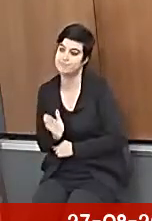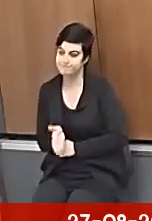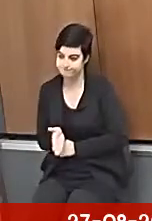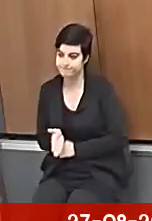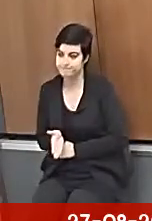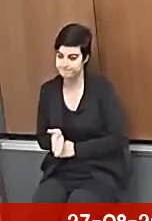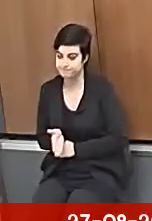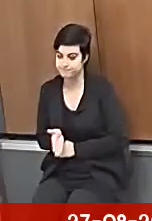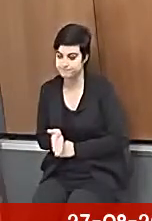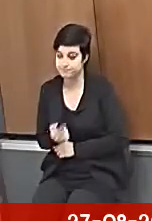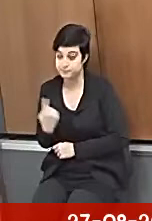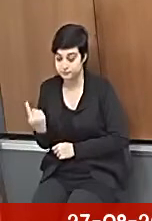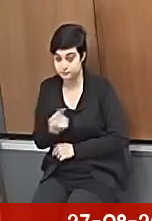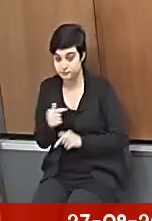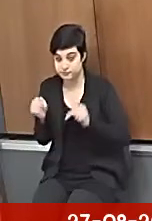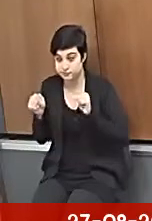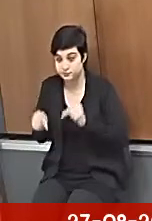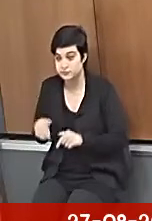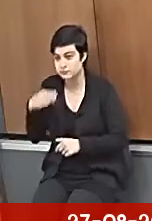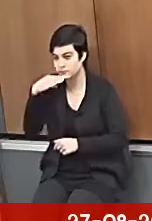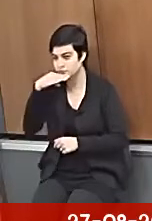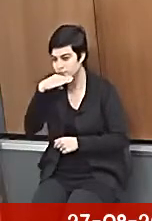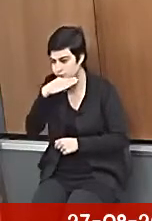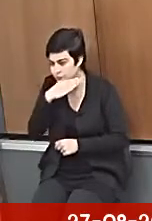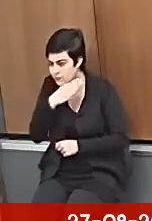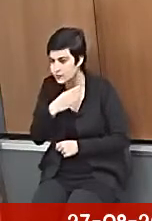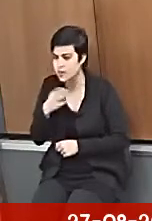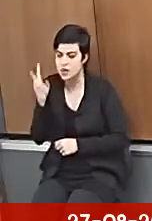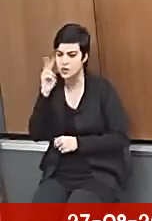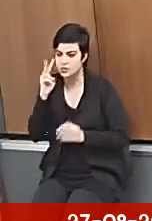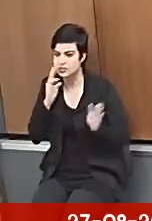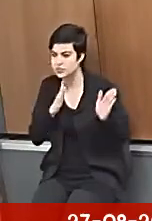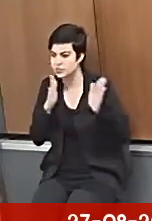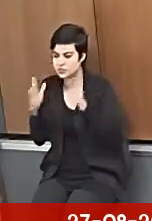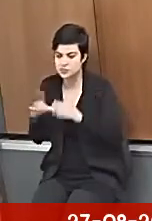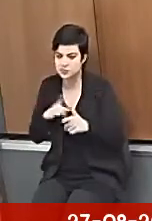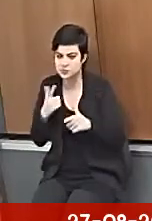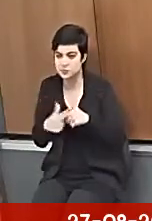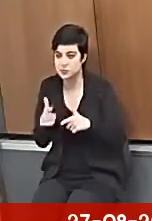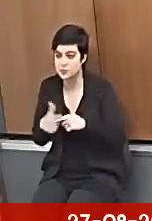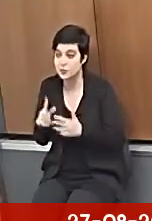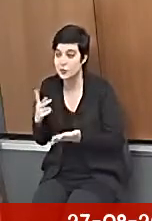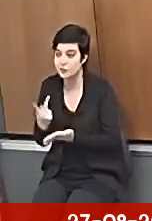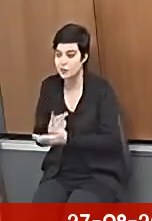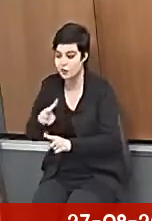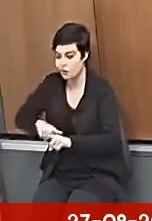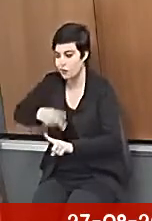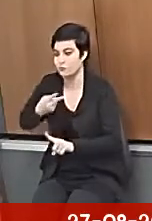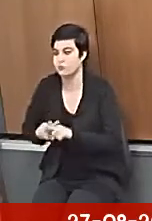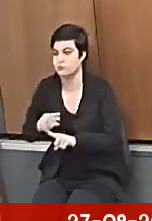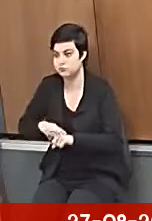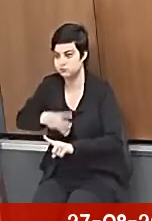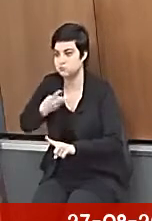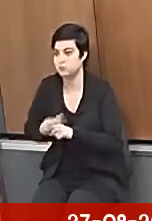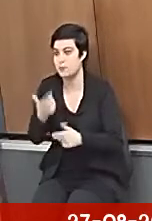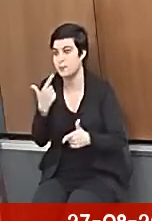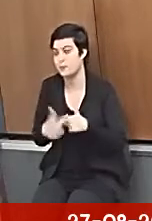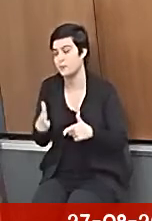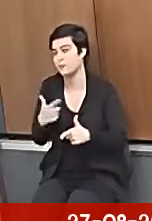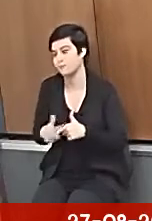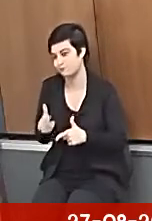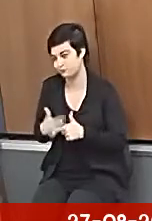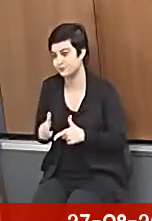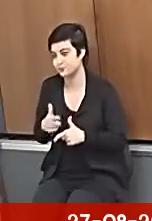contrário do que a gente faz aqui a gente vê o ru com toda essa situação ao invés de esquecer os problemas e triplica os problemas que ele tem